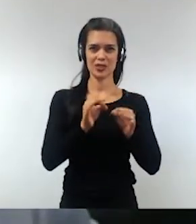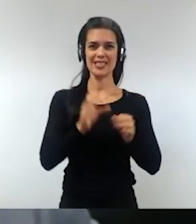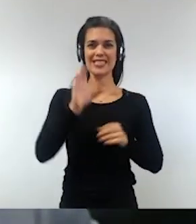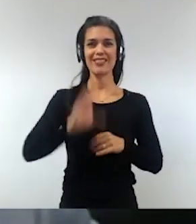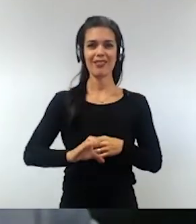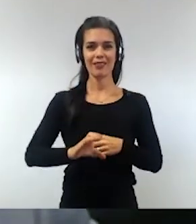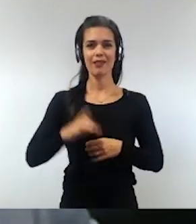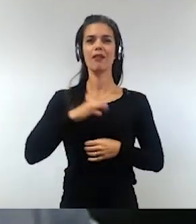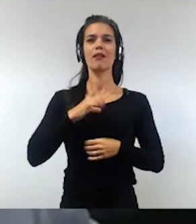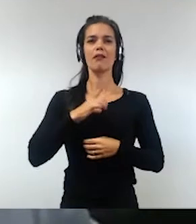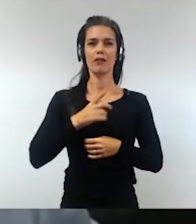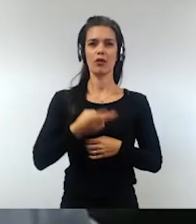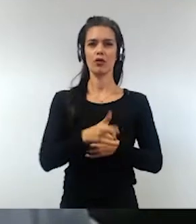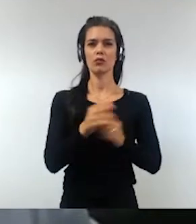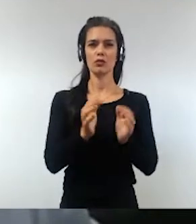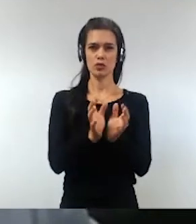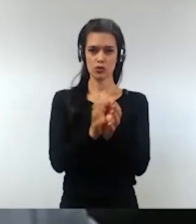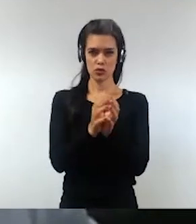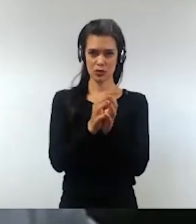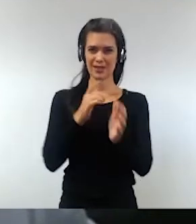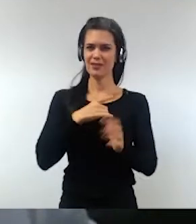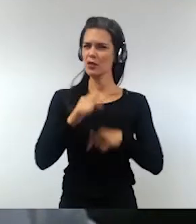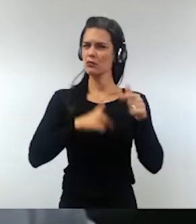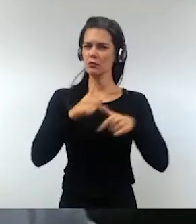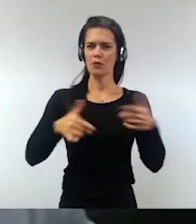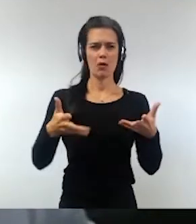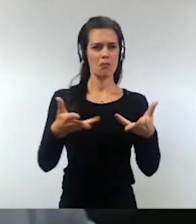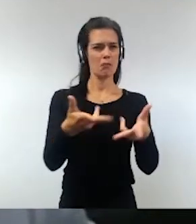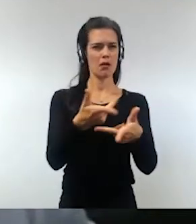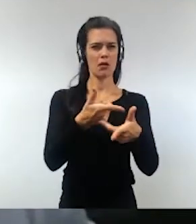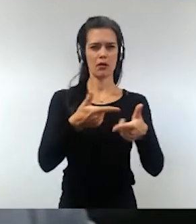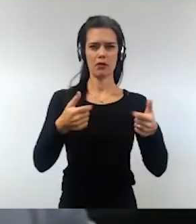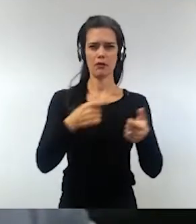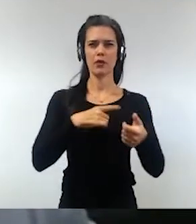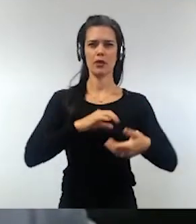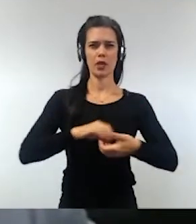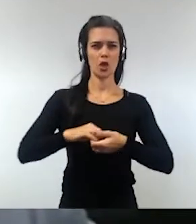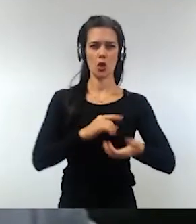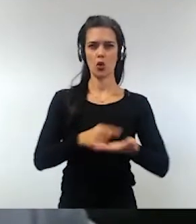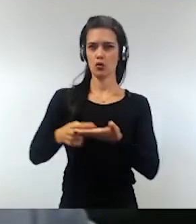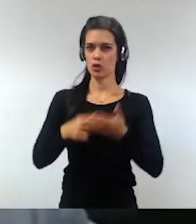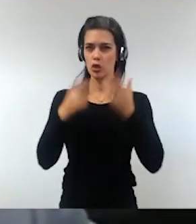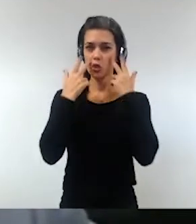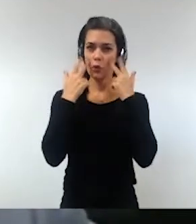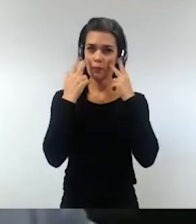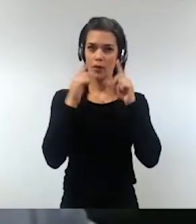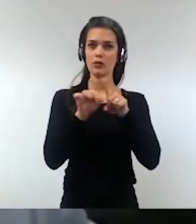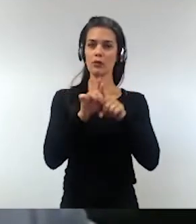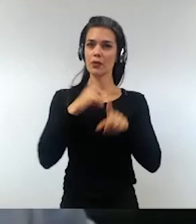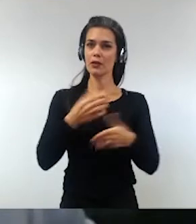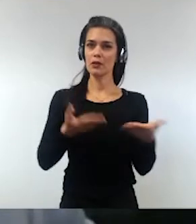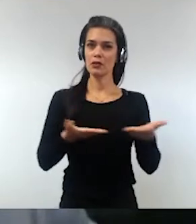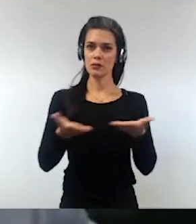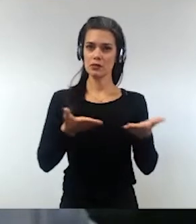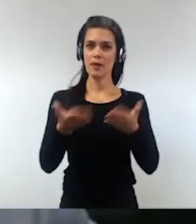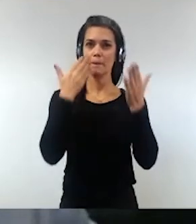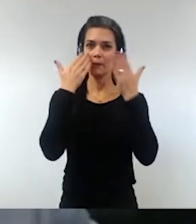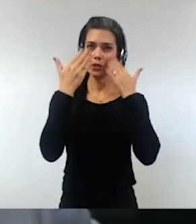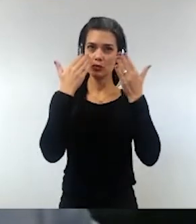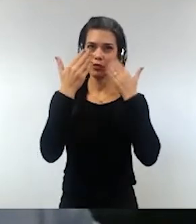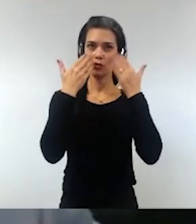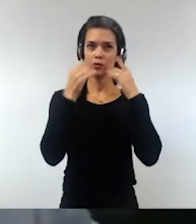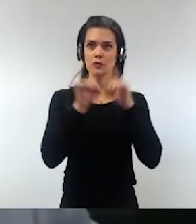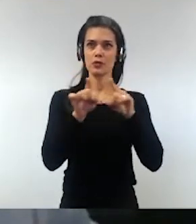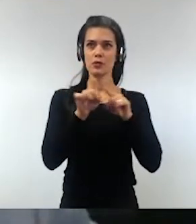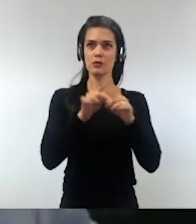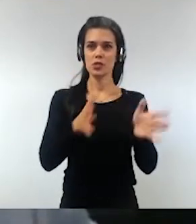que temos ainda aqui em Pernambuco e faz um trabalho extraordinário, que além da conciliação normal, ela oferece serviços de psicologia